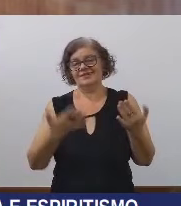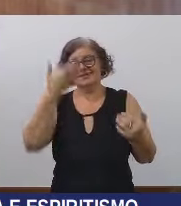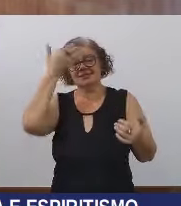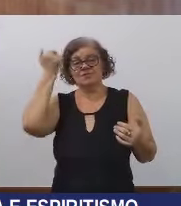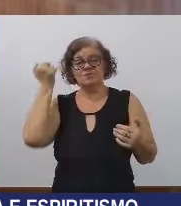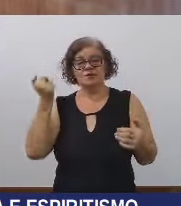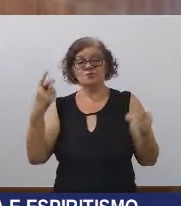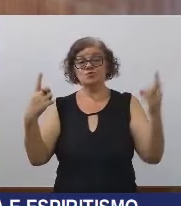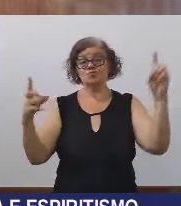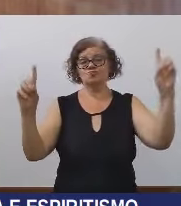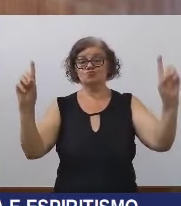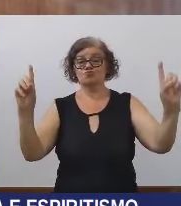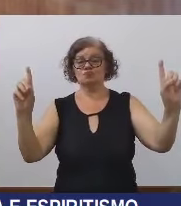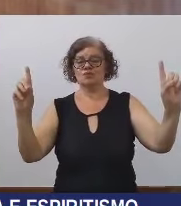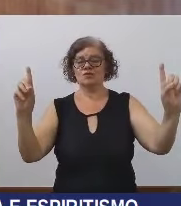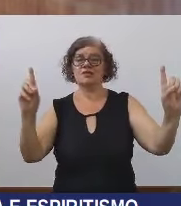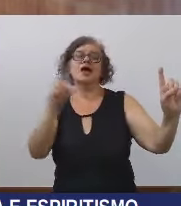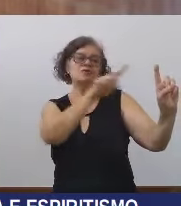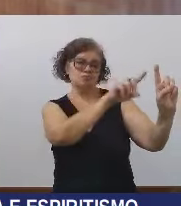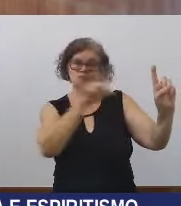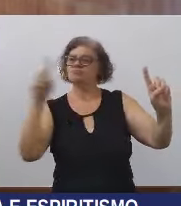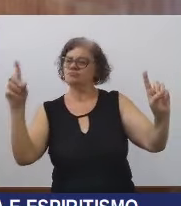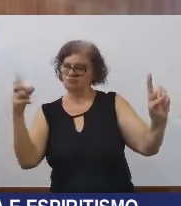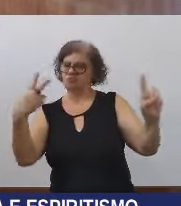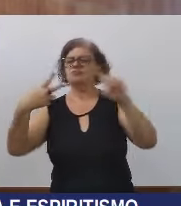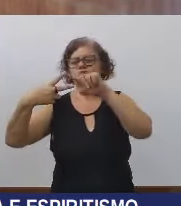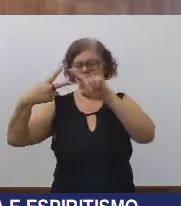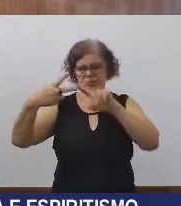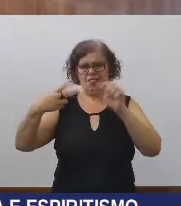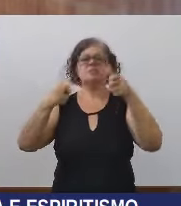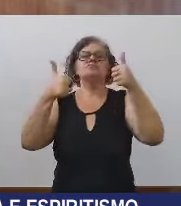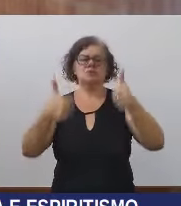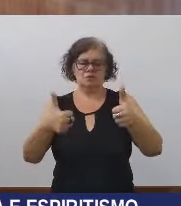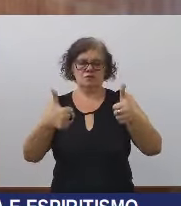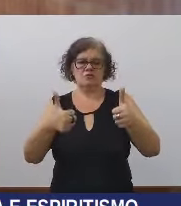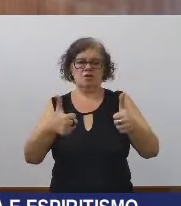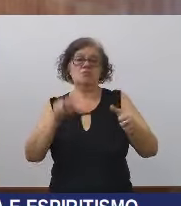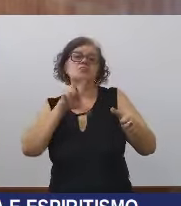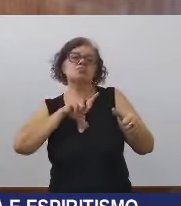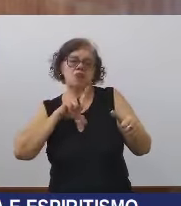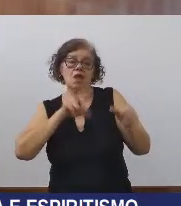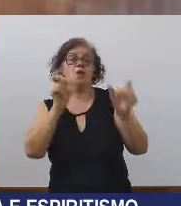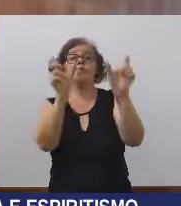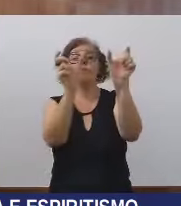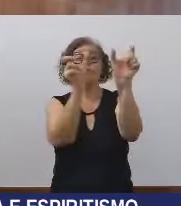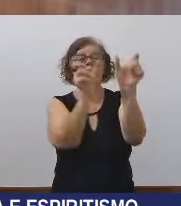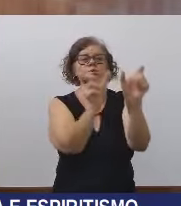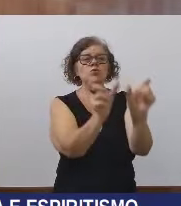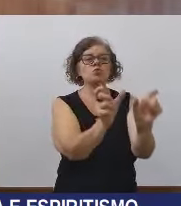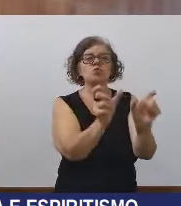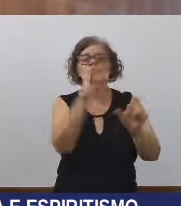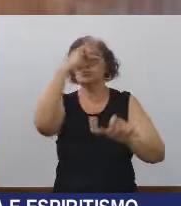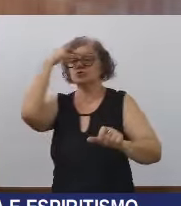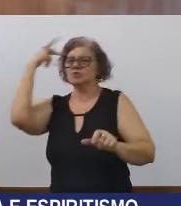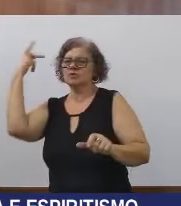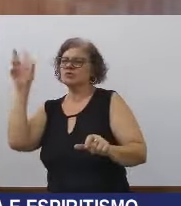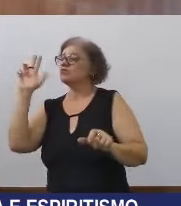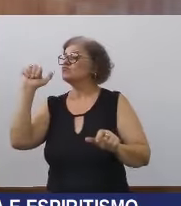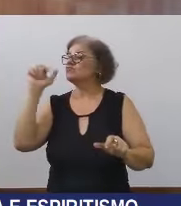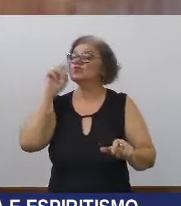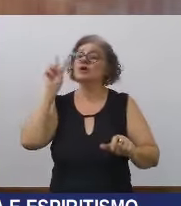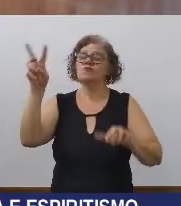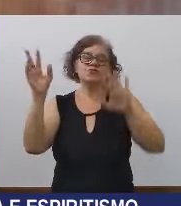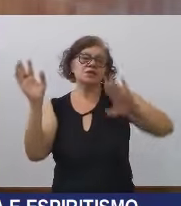Entretanto, sabemos que ambos têm razão. Há ainda uma categoria de pessoas que não viram nem